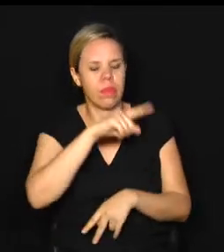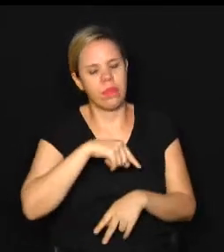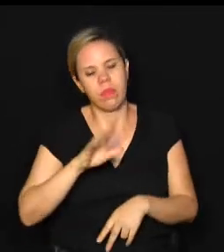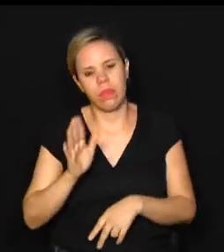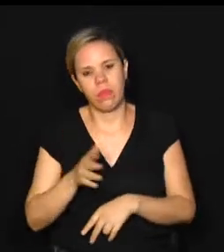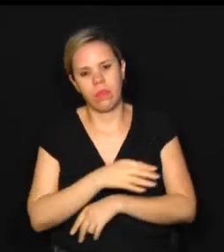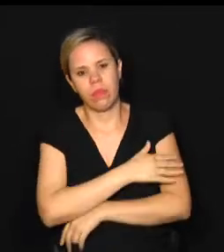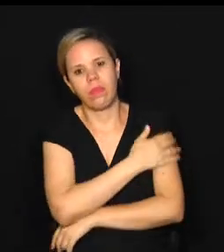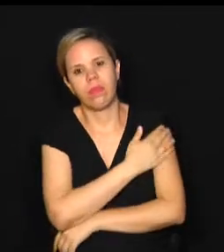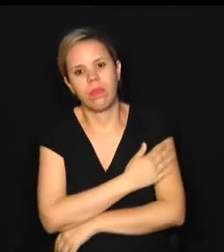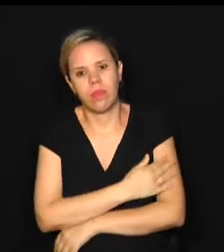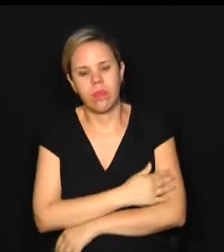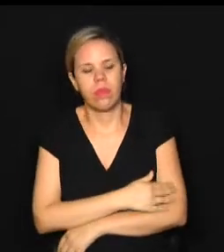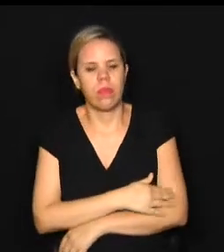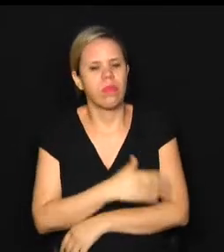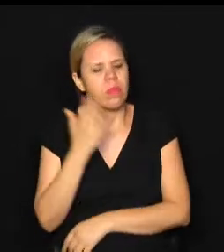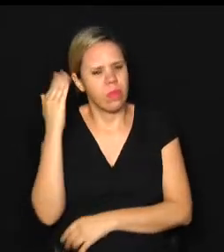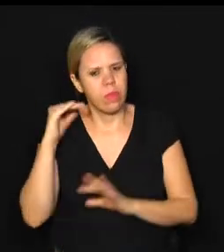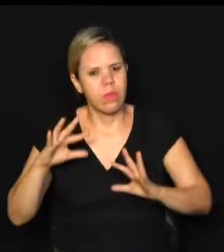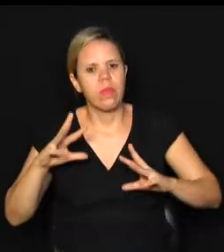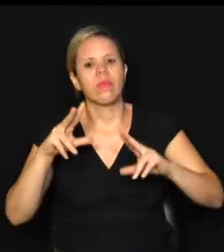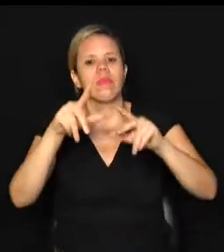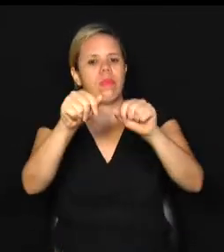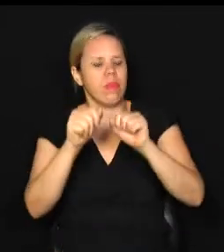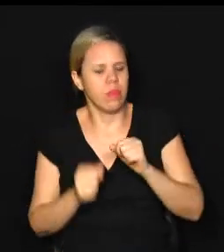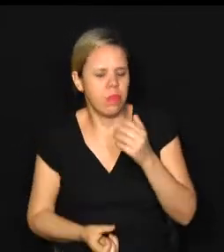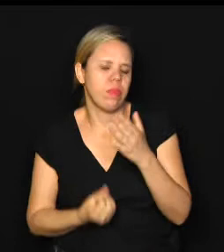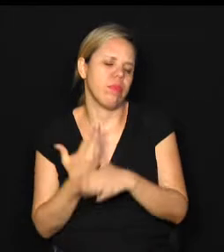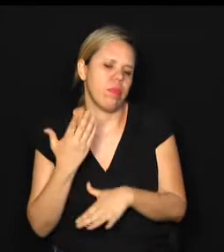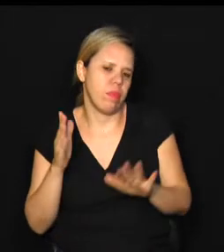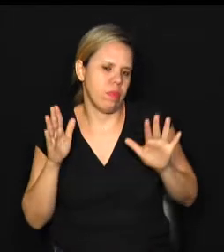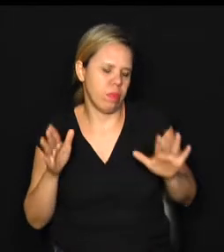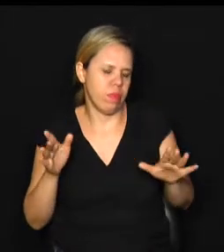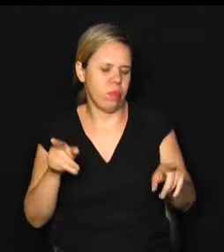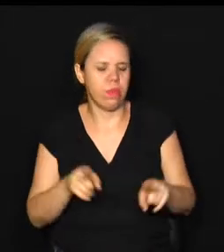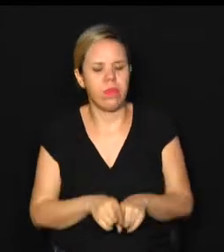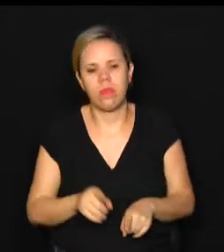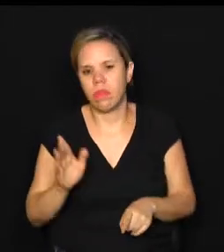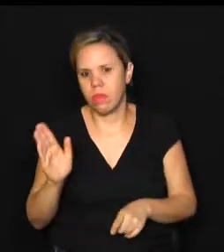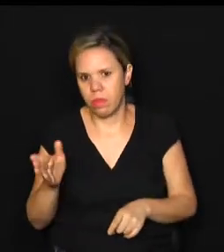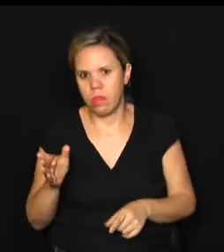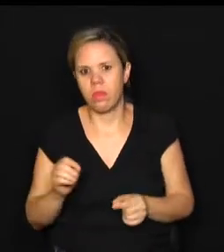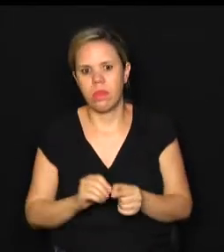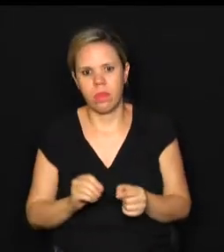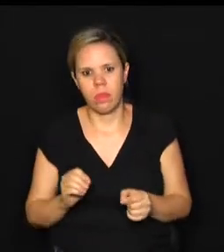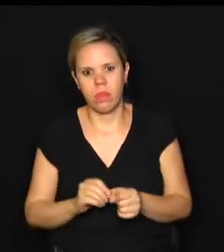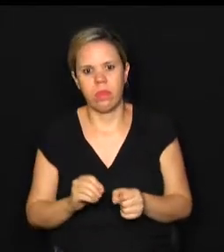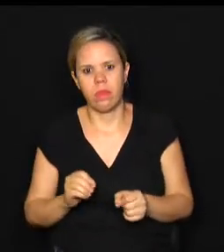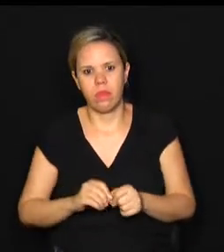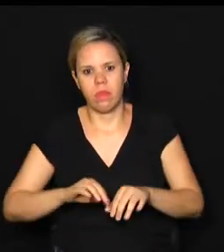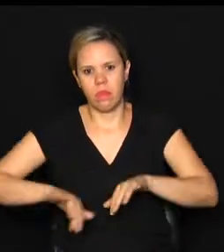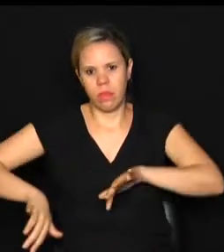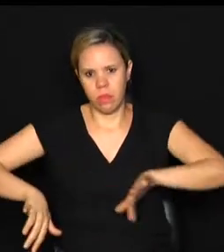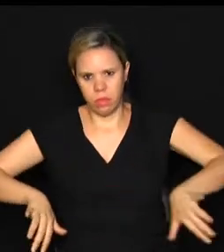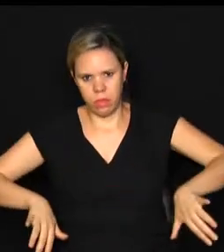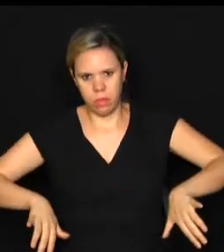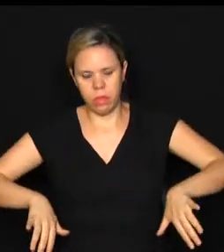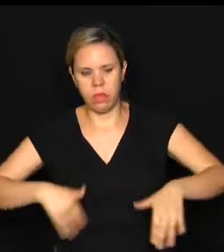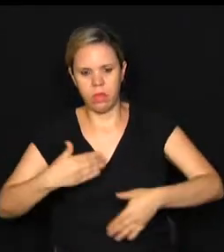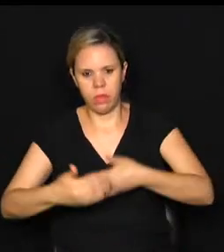devidamente contactada e também já está o processo de desapropriação em